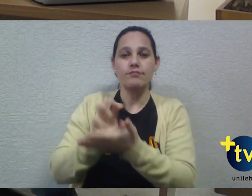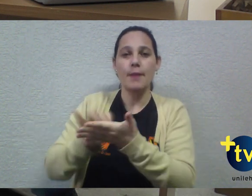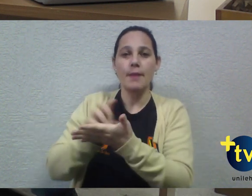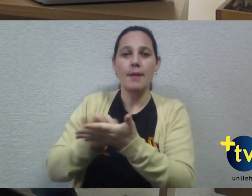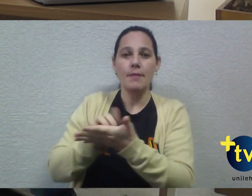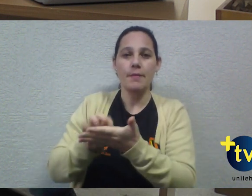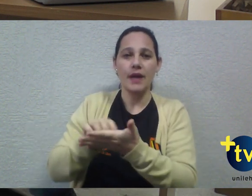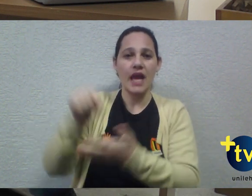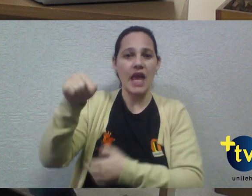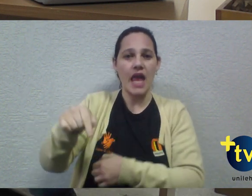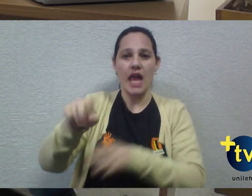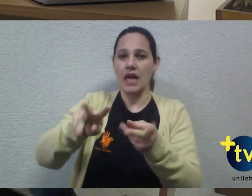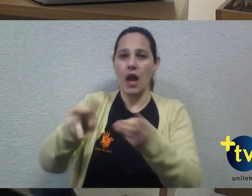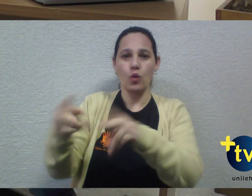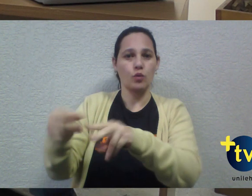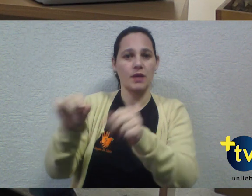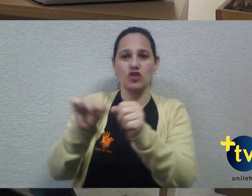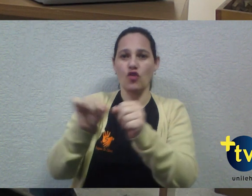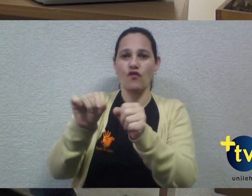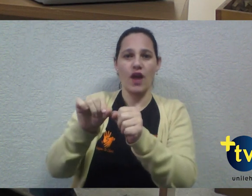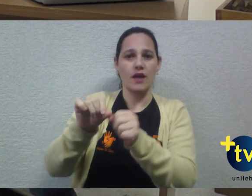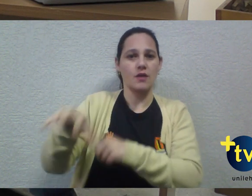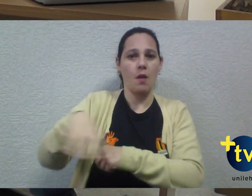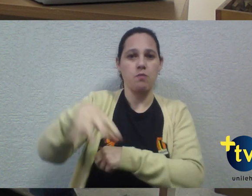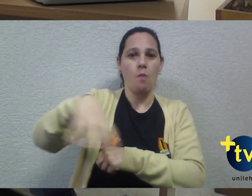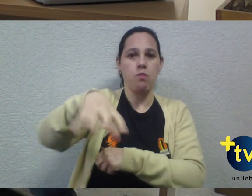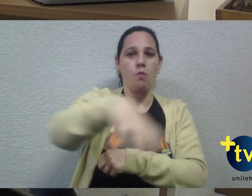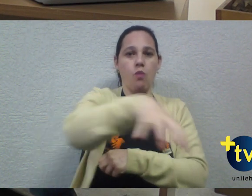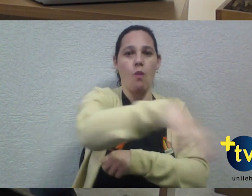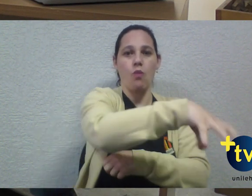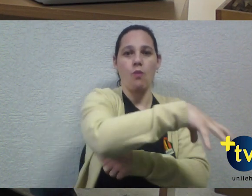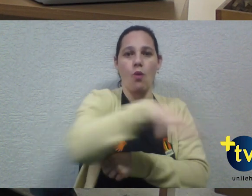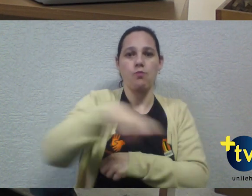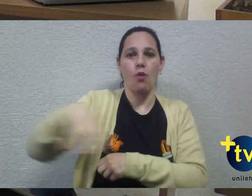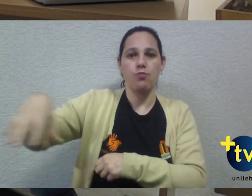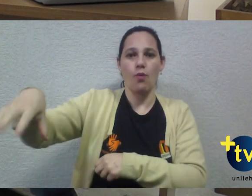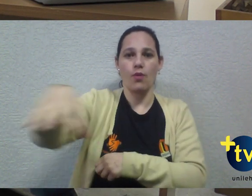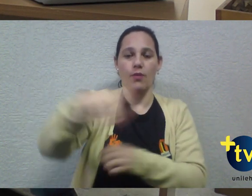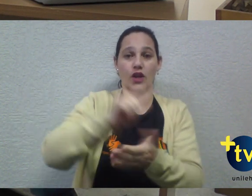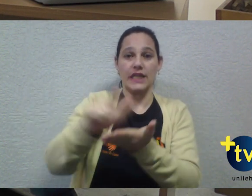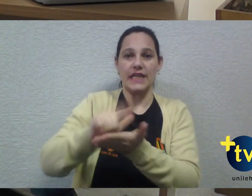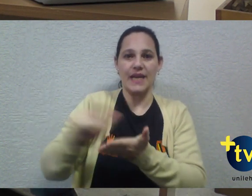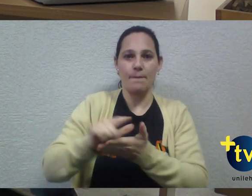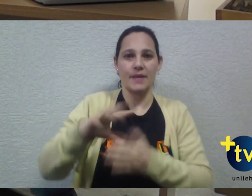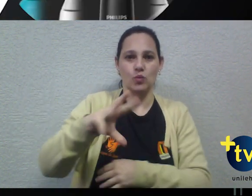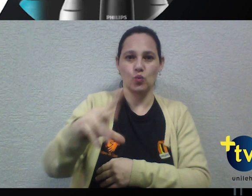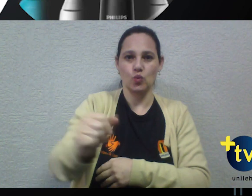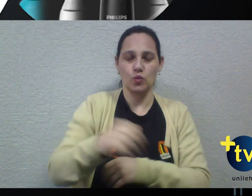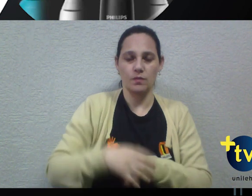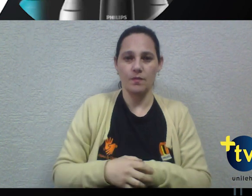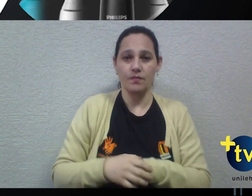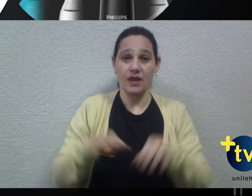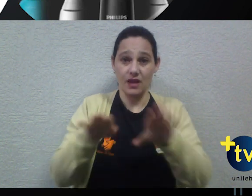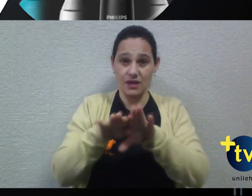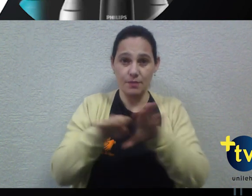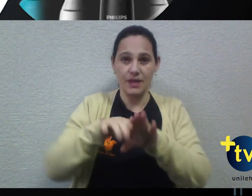esforço manual. Até uma questão mais confortável das escovas de dentes, que hoje em dia você não precisa fazer esforço